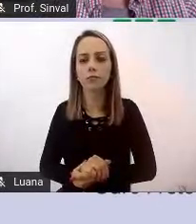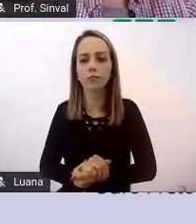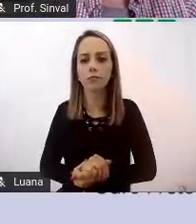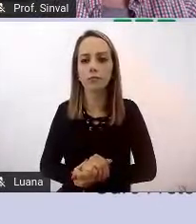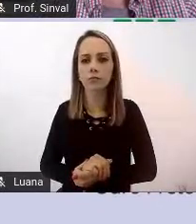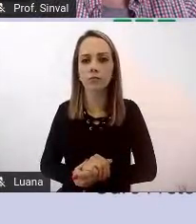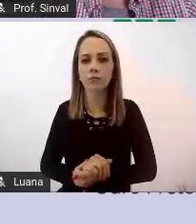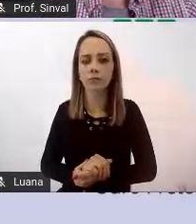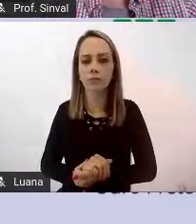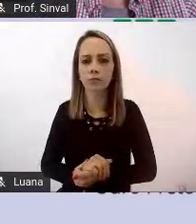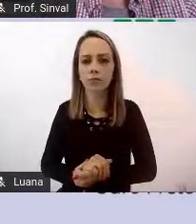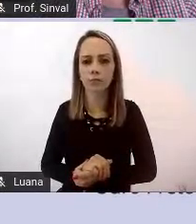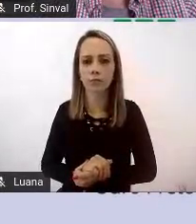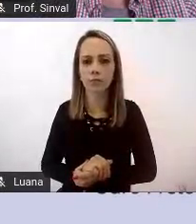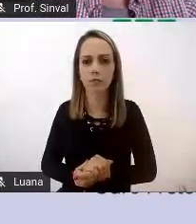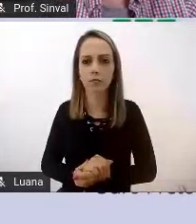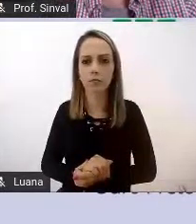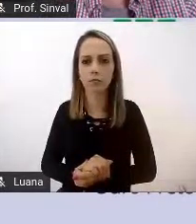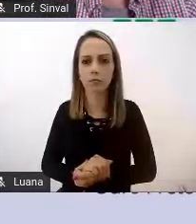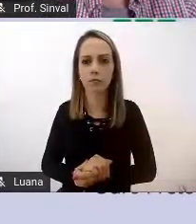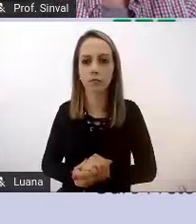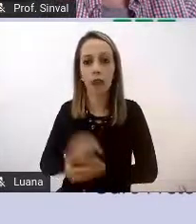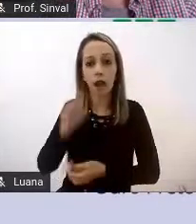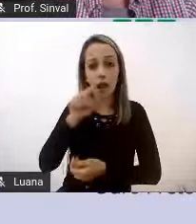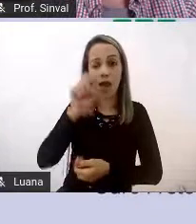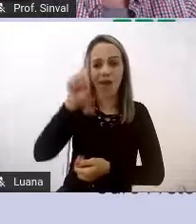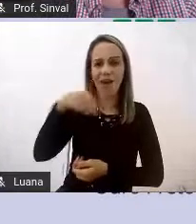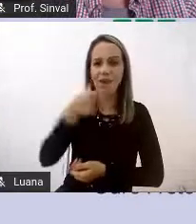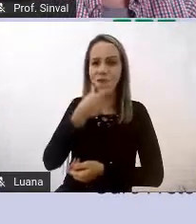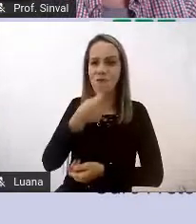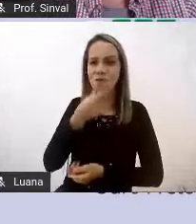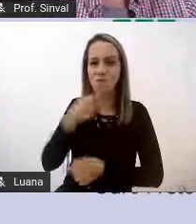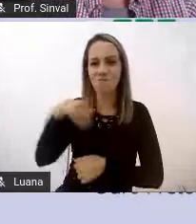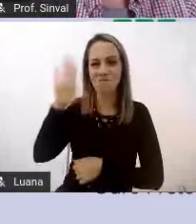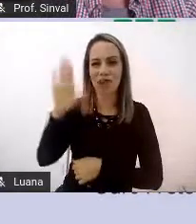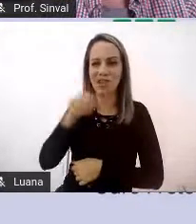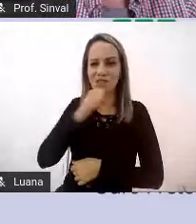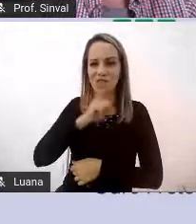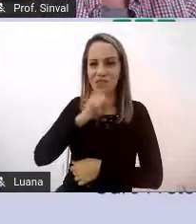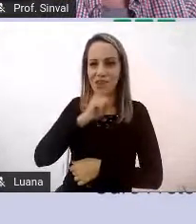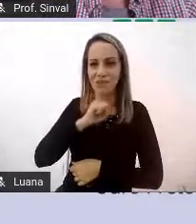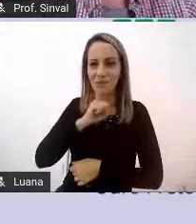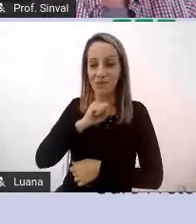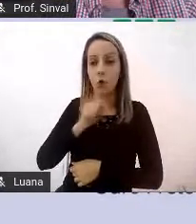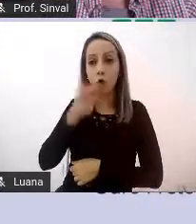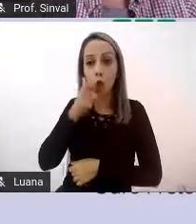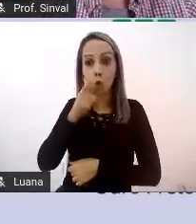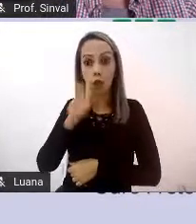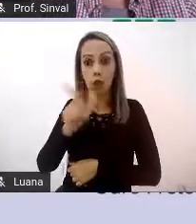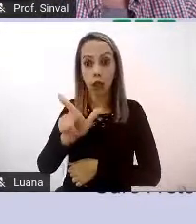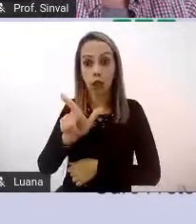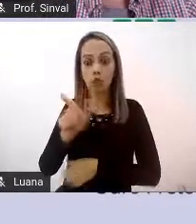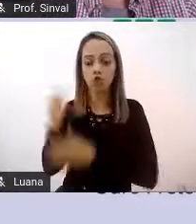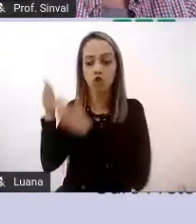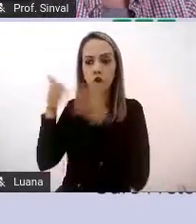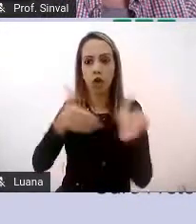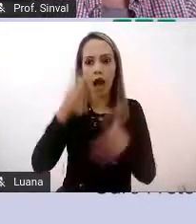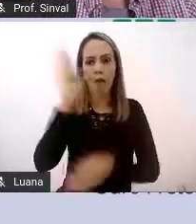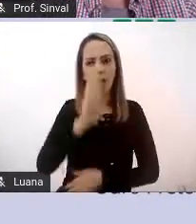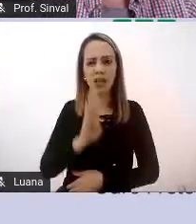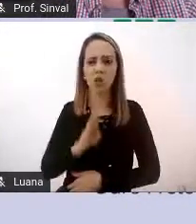vendo o retratinho já do Nassau mais velho, ele estava muito mais novo quando chegou aqui. Pode passar, por